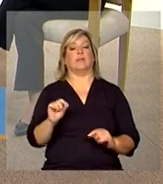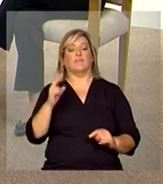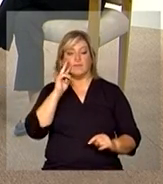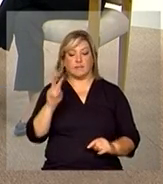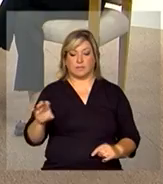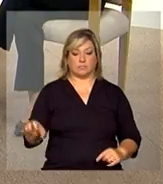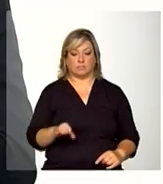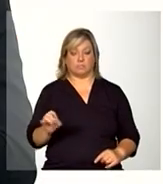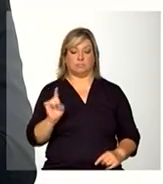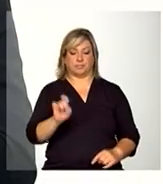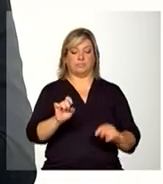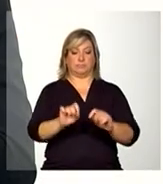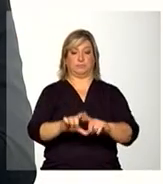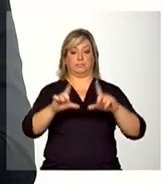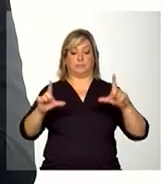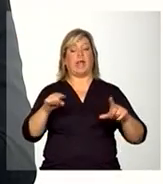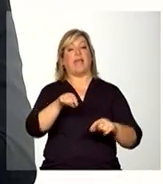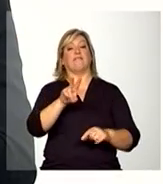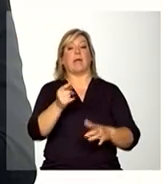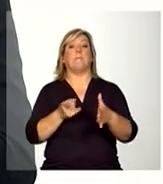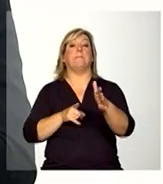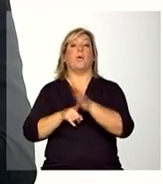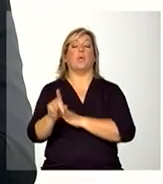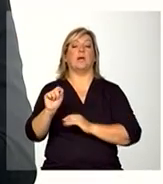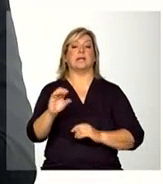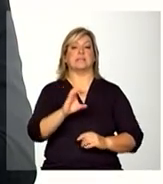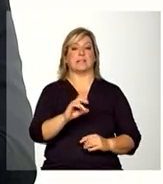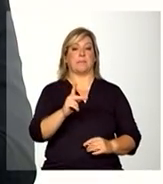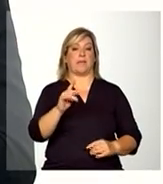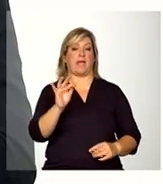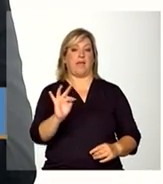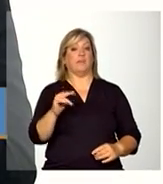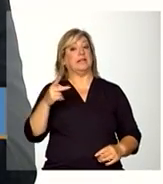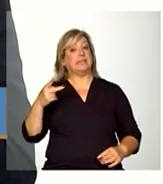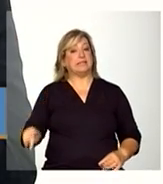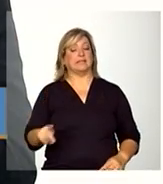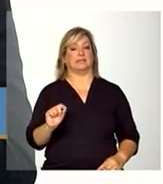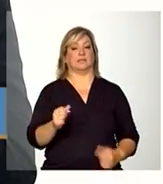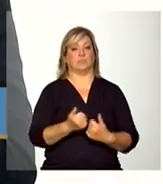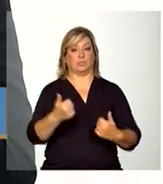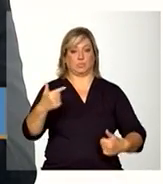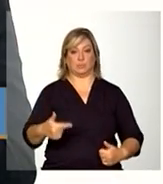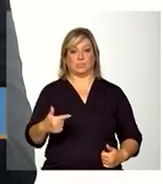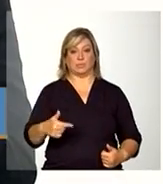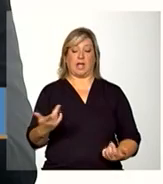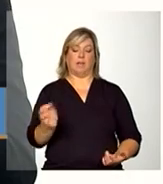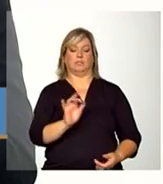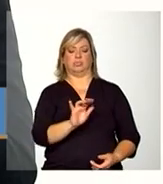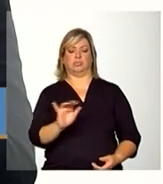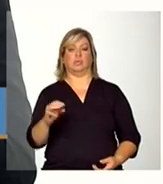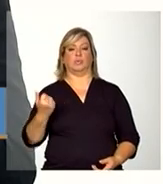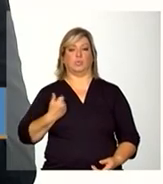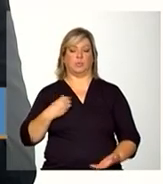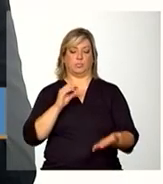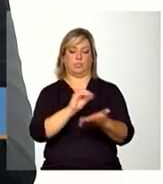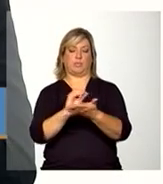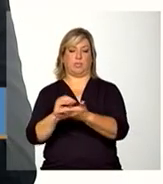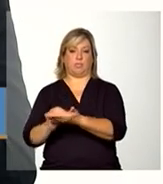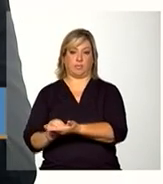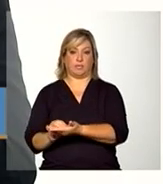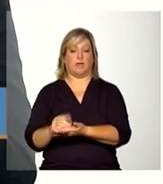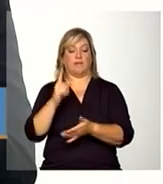adjunto ele vai perguntar o CPF do Adjunto eh digitando o CPF do Adjunto ele vai confirmar os dados desse